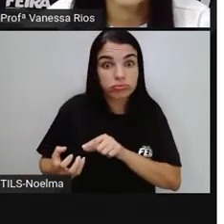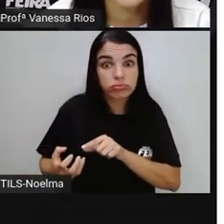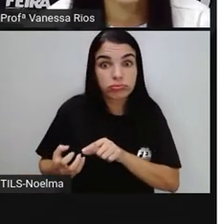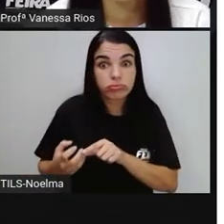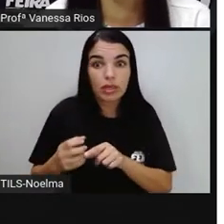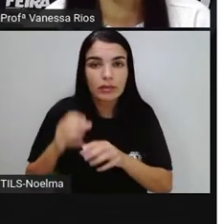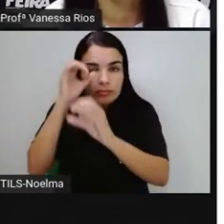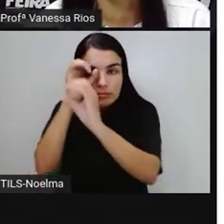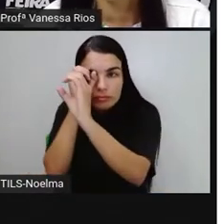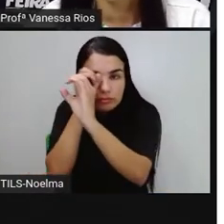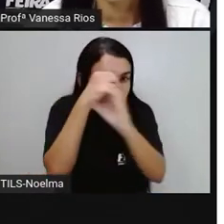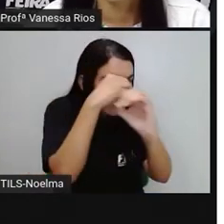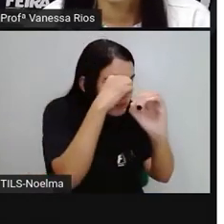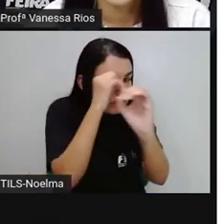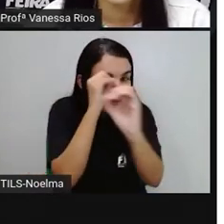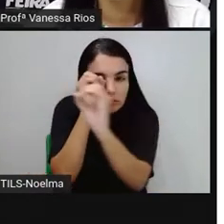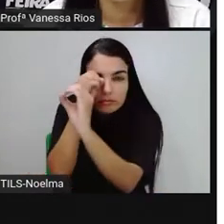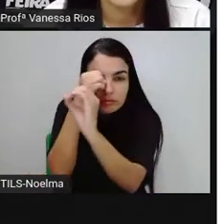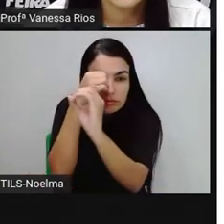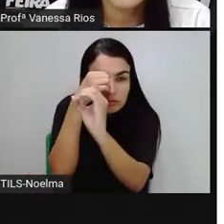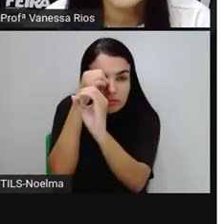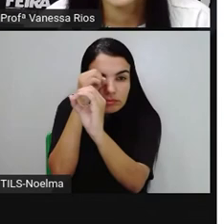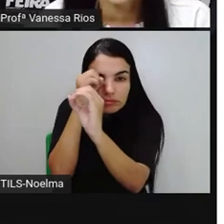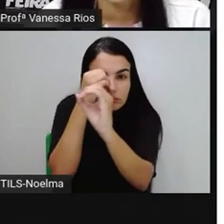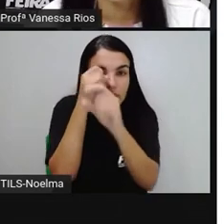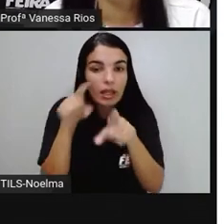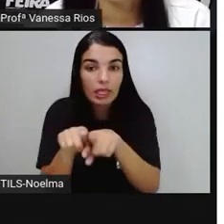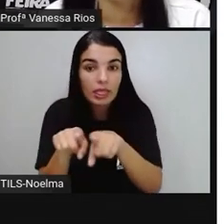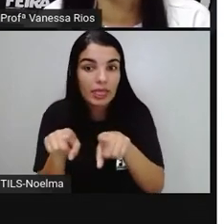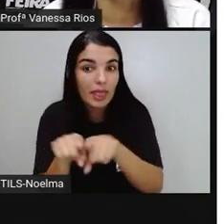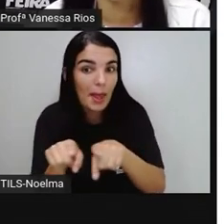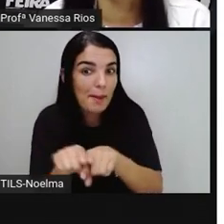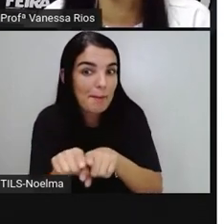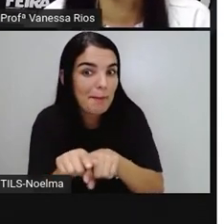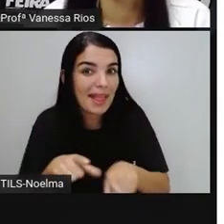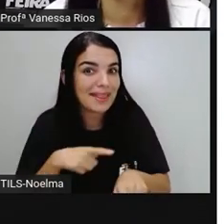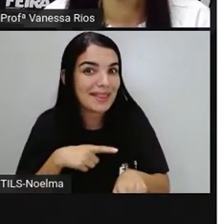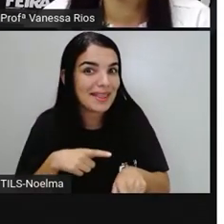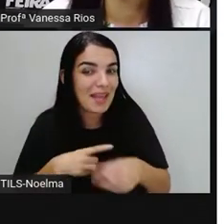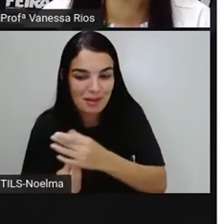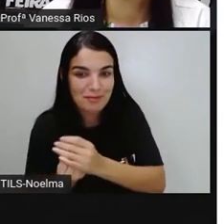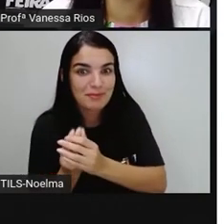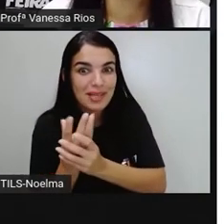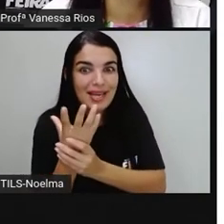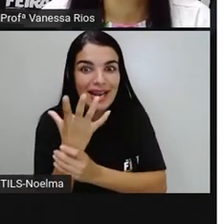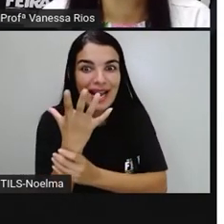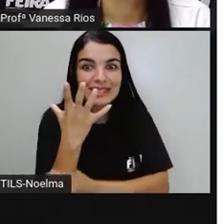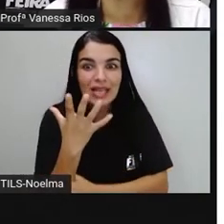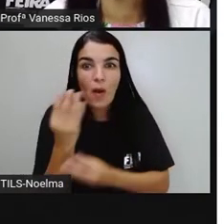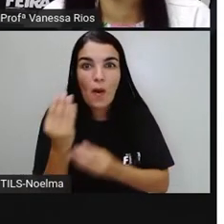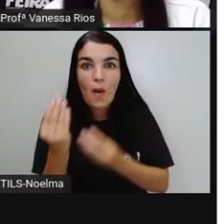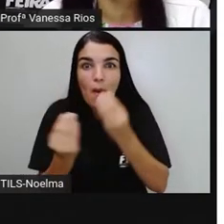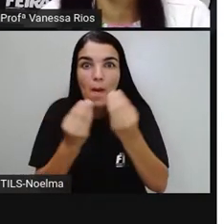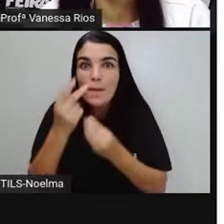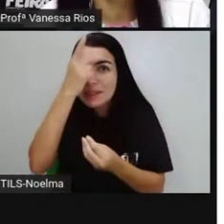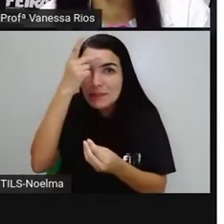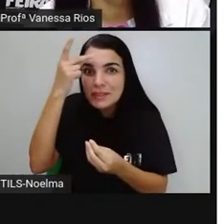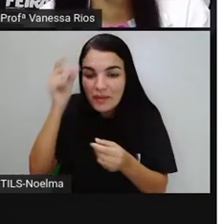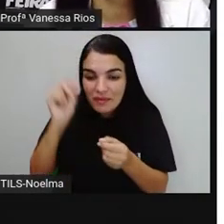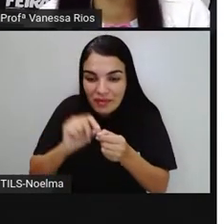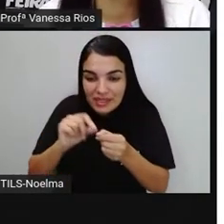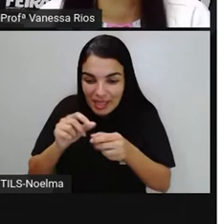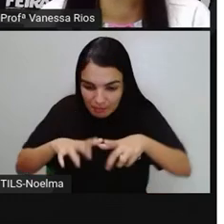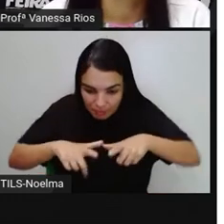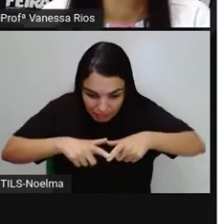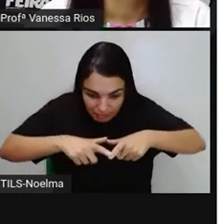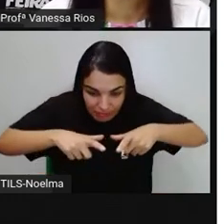impressão permitiram que os cartógrafos elaborassem novas projeções de espaço e pudessem imprimir os mapas